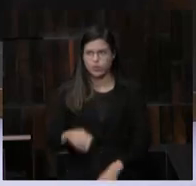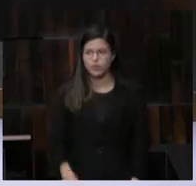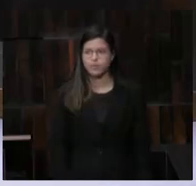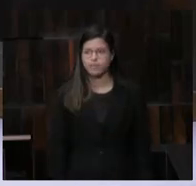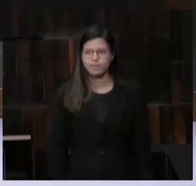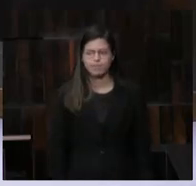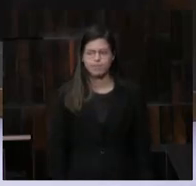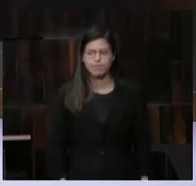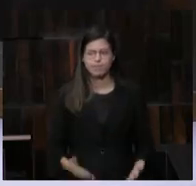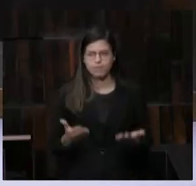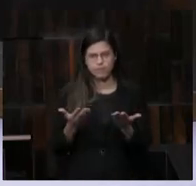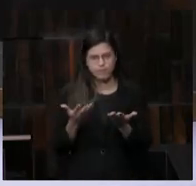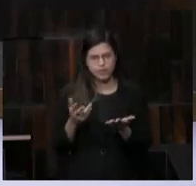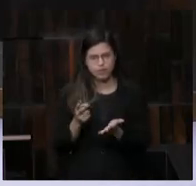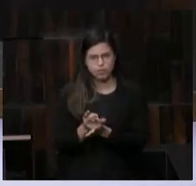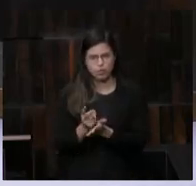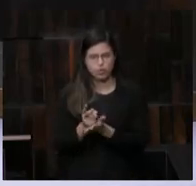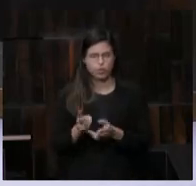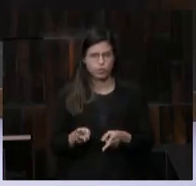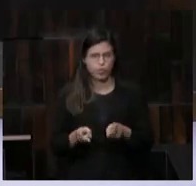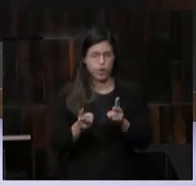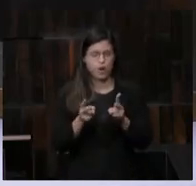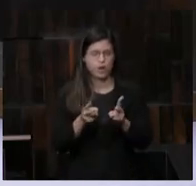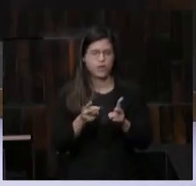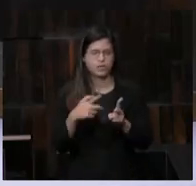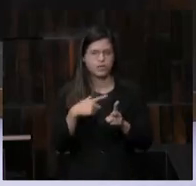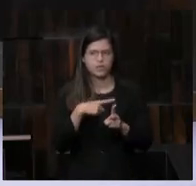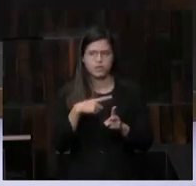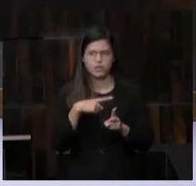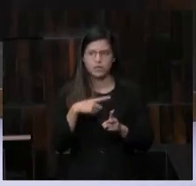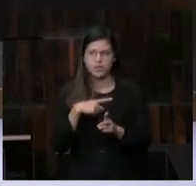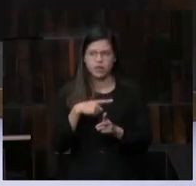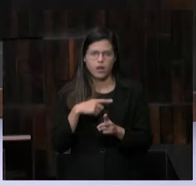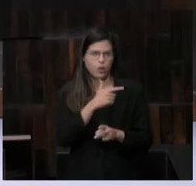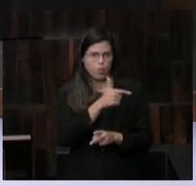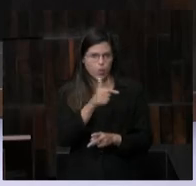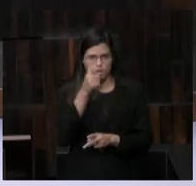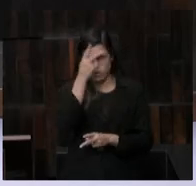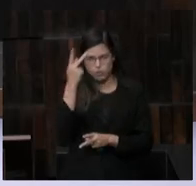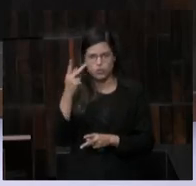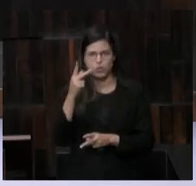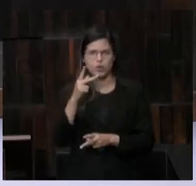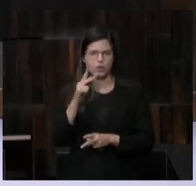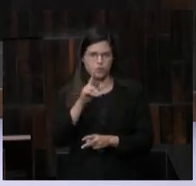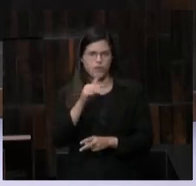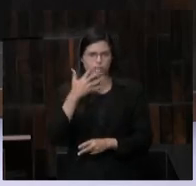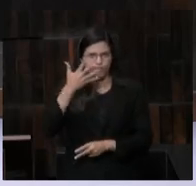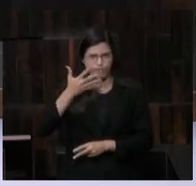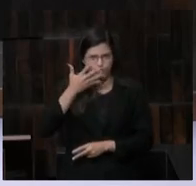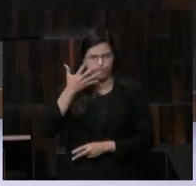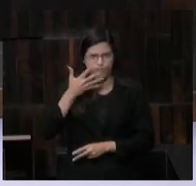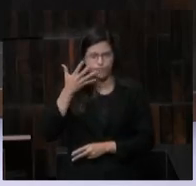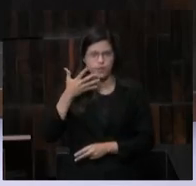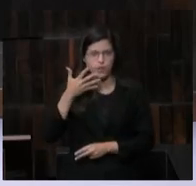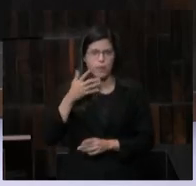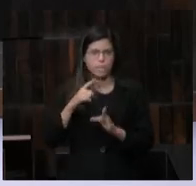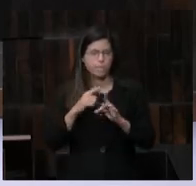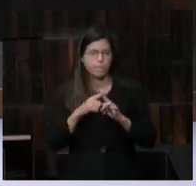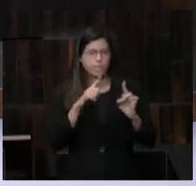Nós vamos dar prosseguimento, nós temos muitos aqui que ainda vão fazer uso da palavra, mas eu vou